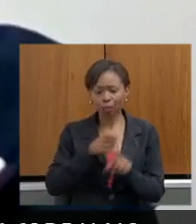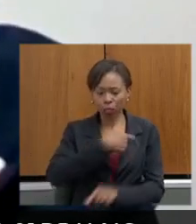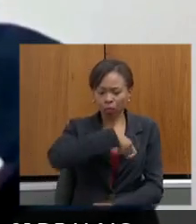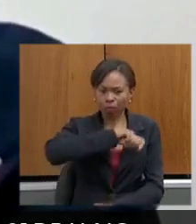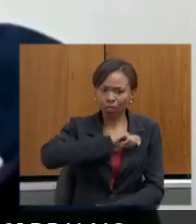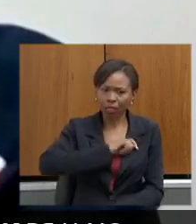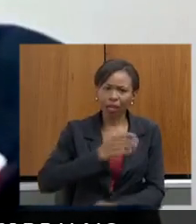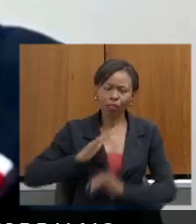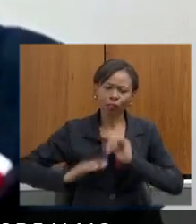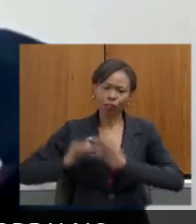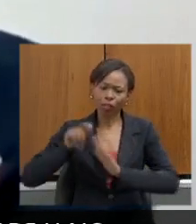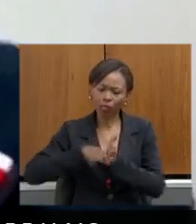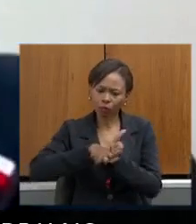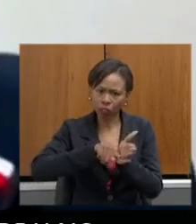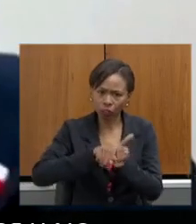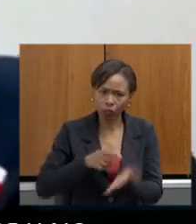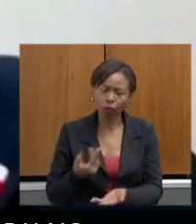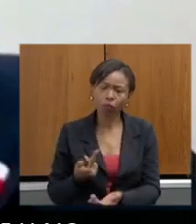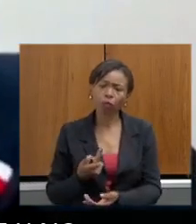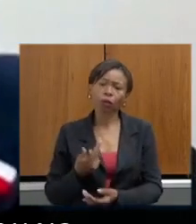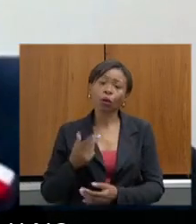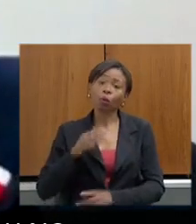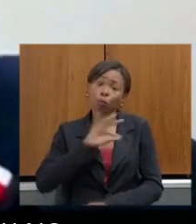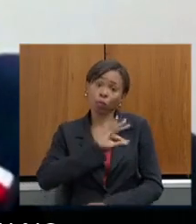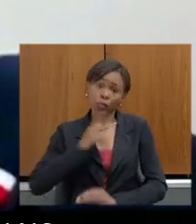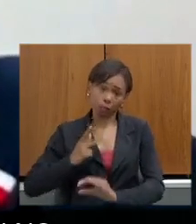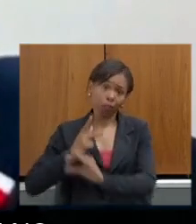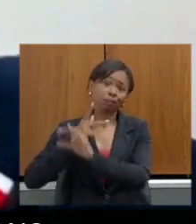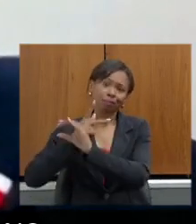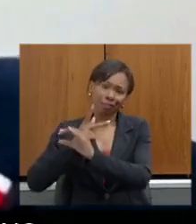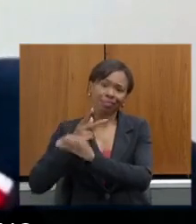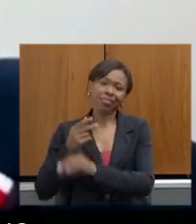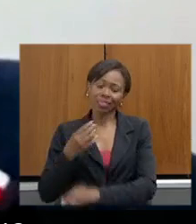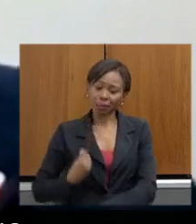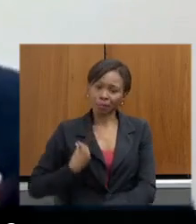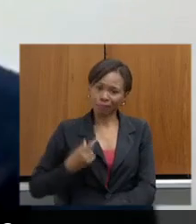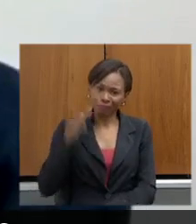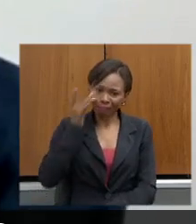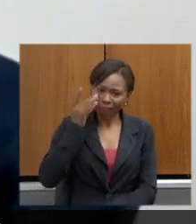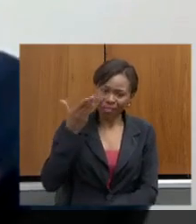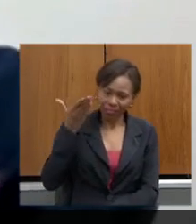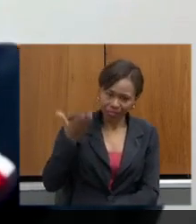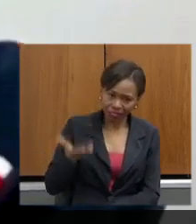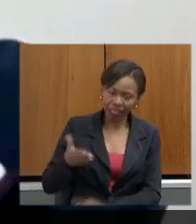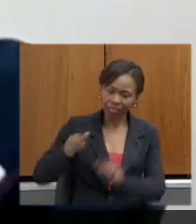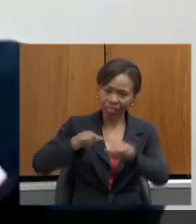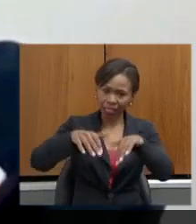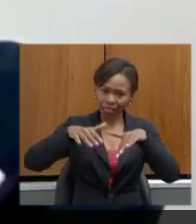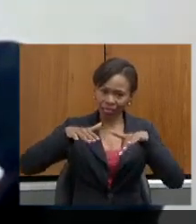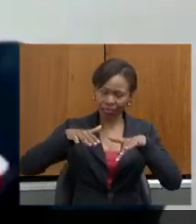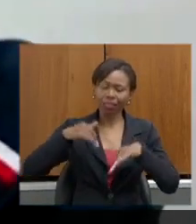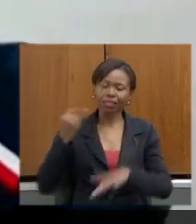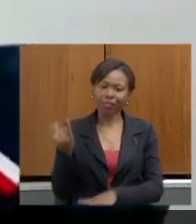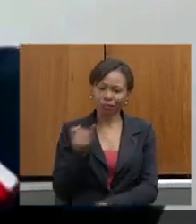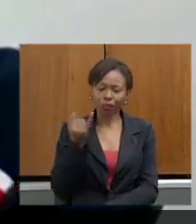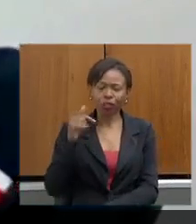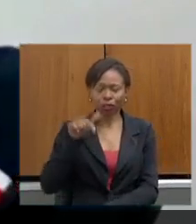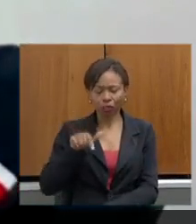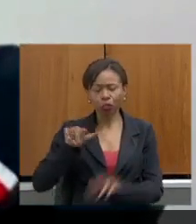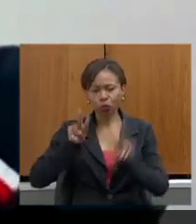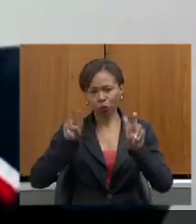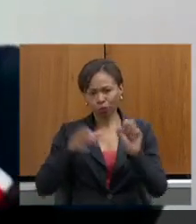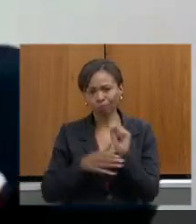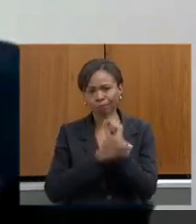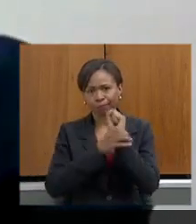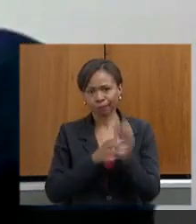e investigadores policiais civis que estão aí é prestigiando essa essa reunião muito importante a questão da